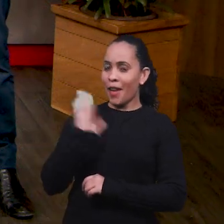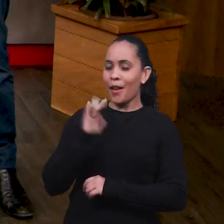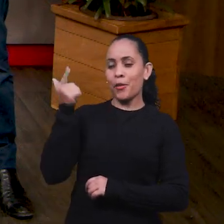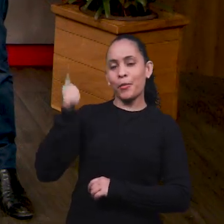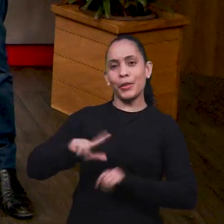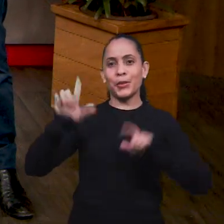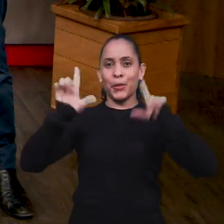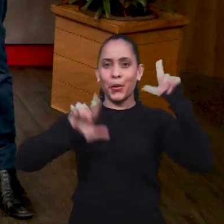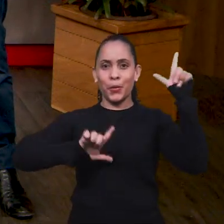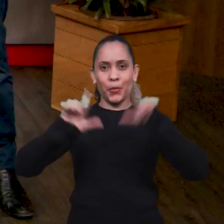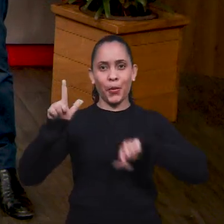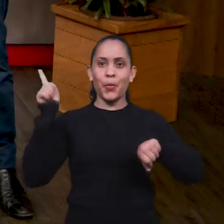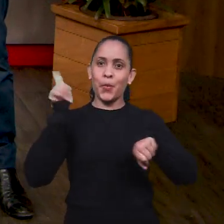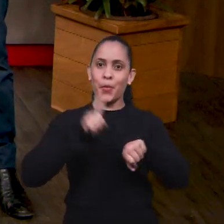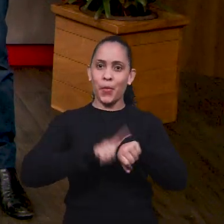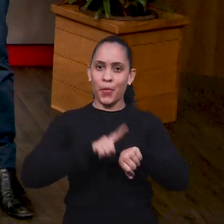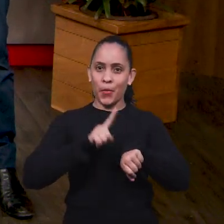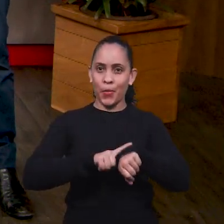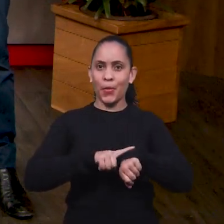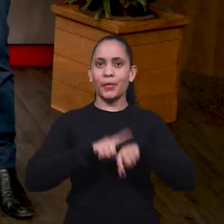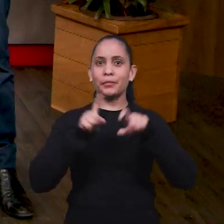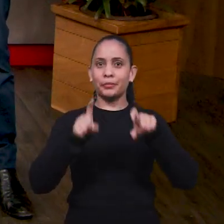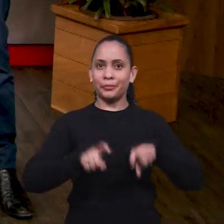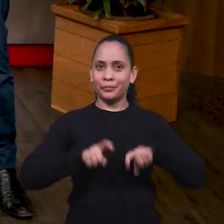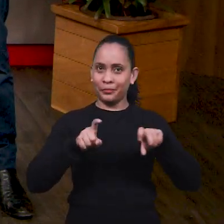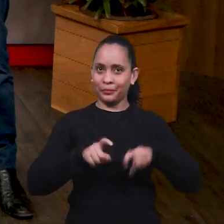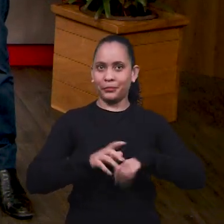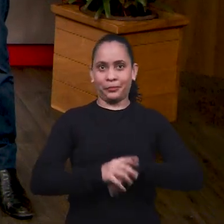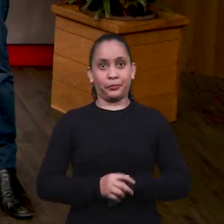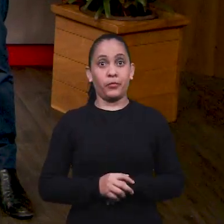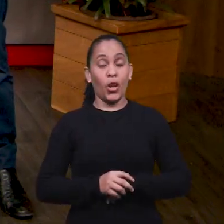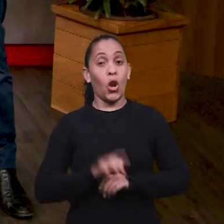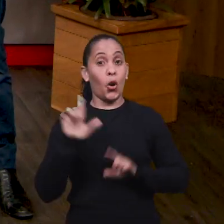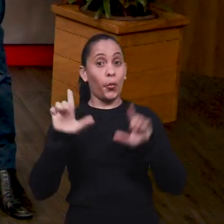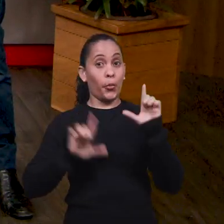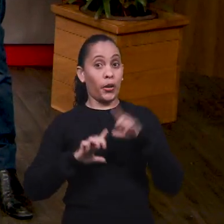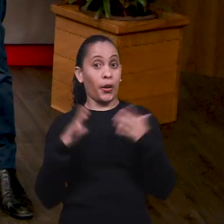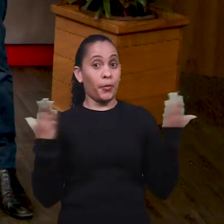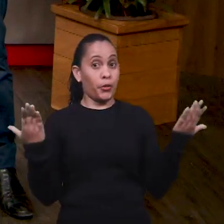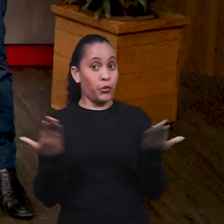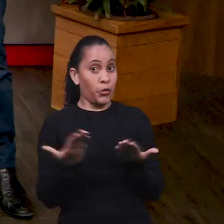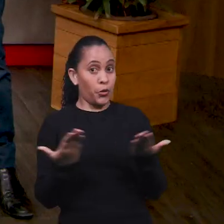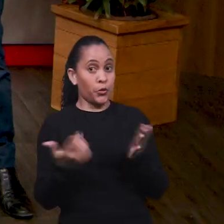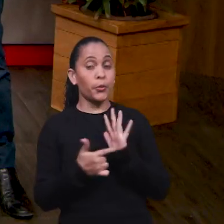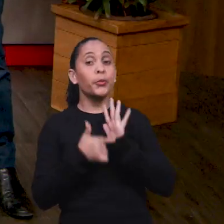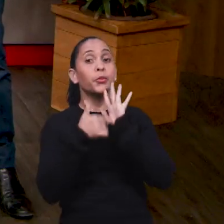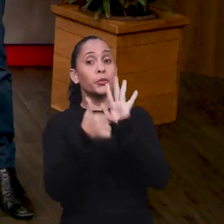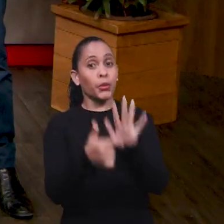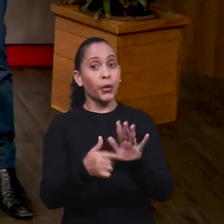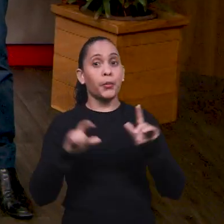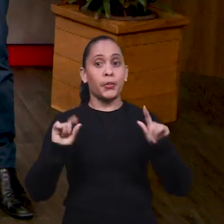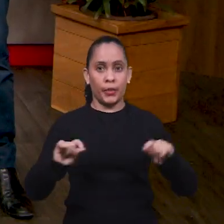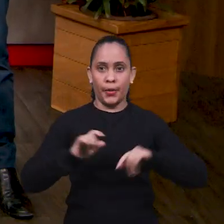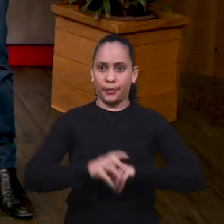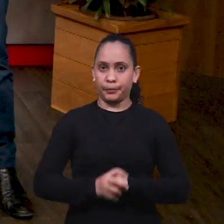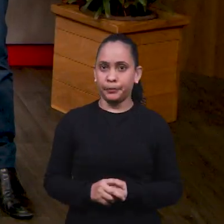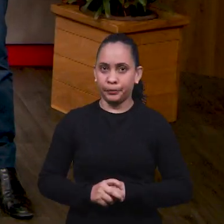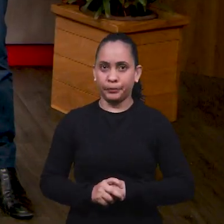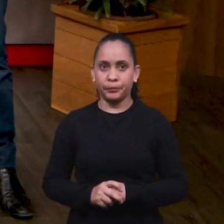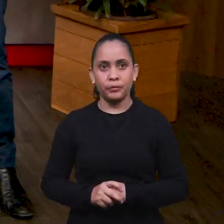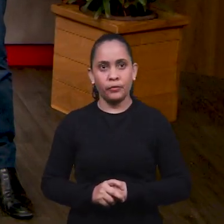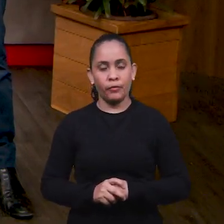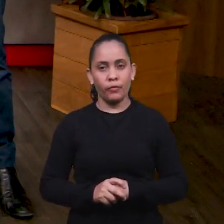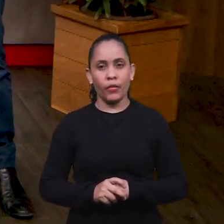Olá, começa agora mais uma edição inédita do programa Momento Agropastoril. No programa de hoje, trazemos